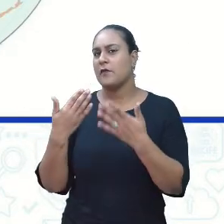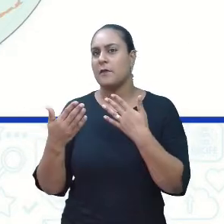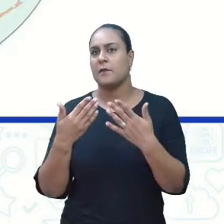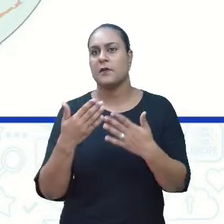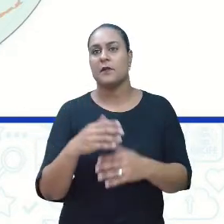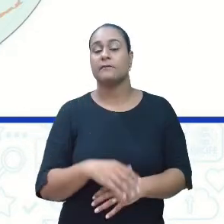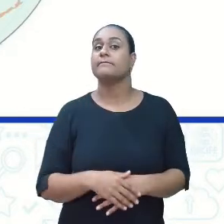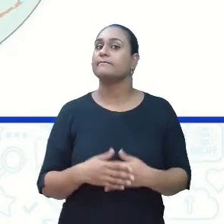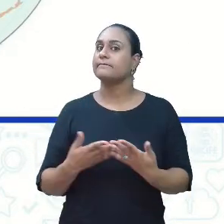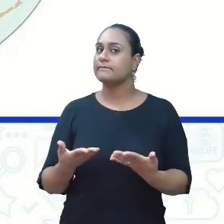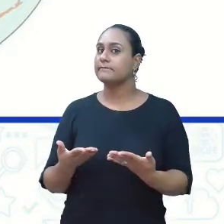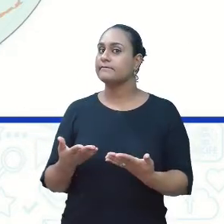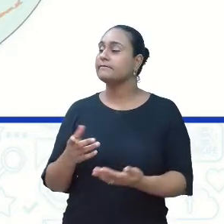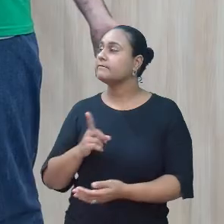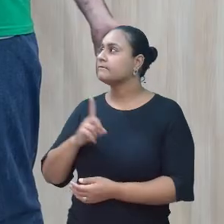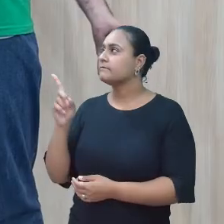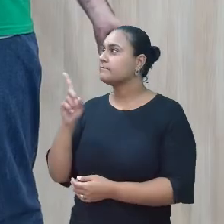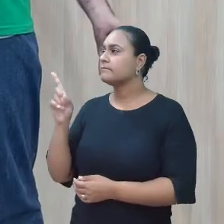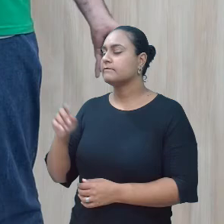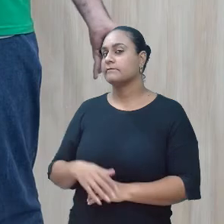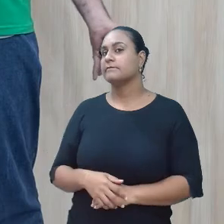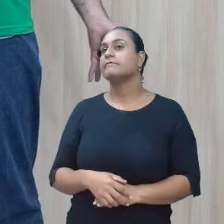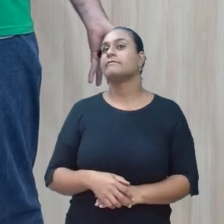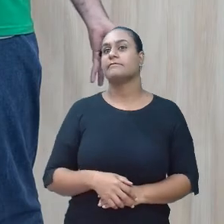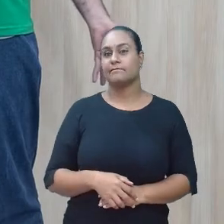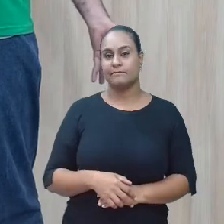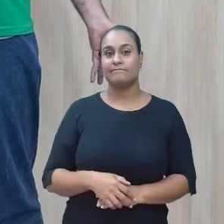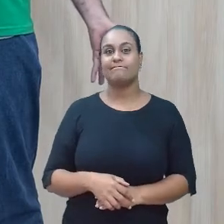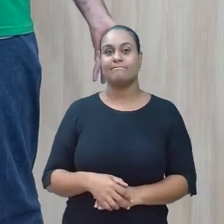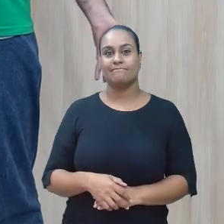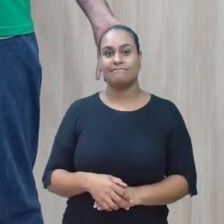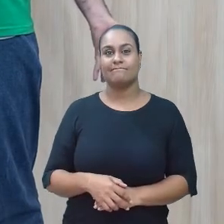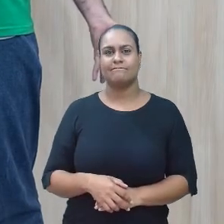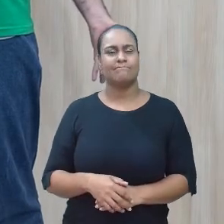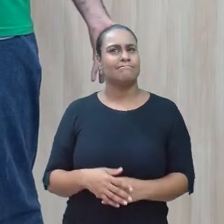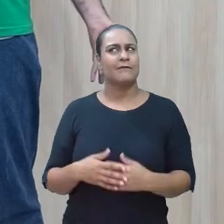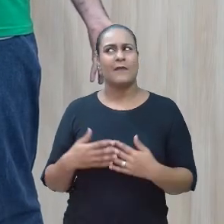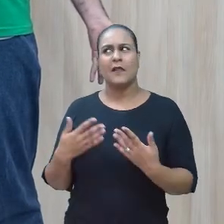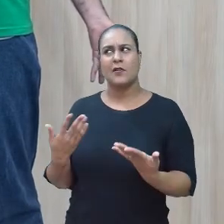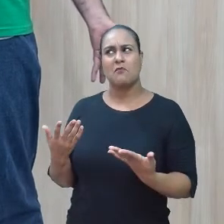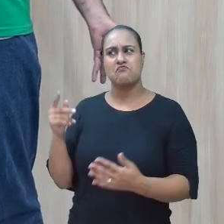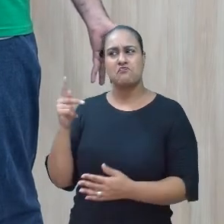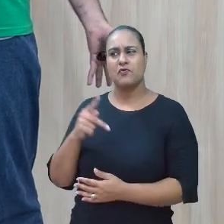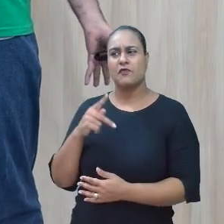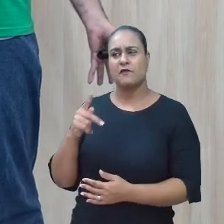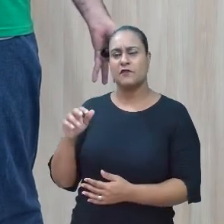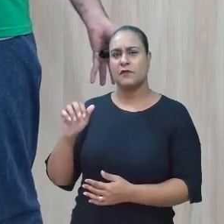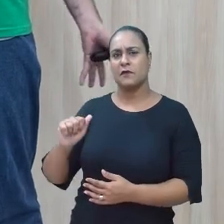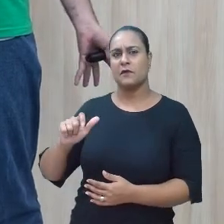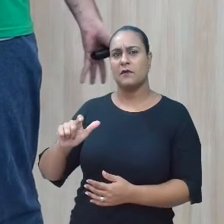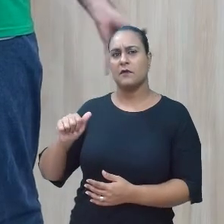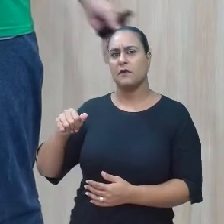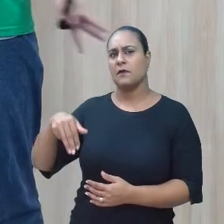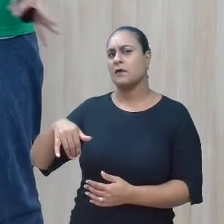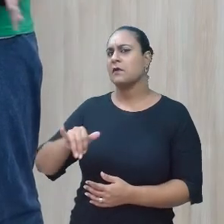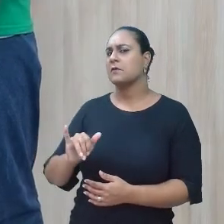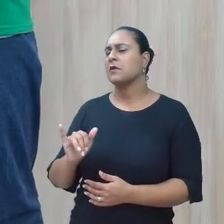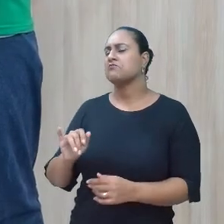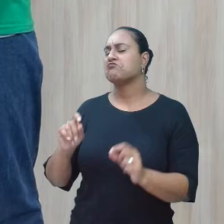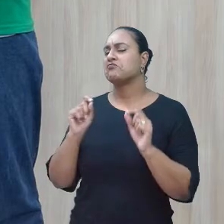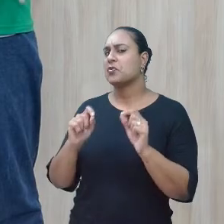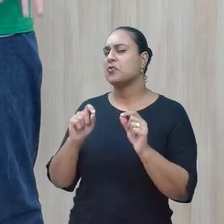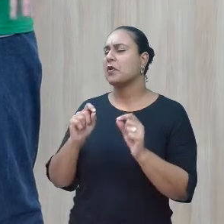colocar o professor Lamy agora. Zona intertropical. Eita, professor Lamy, enquanto eu tomo uma aguinha ali, o que seria